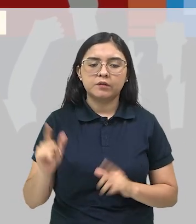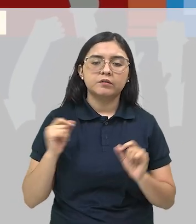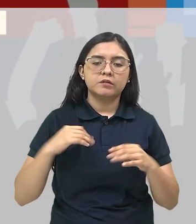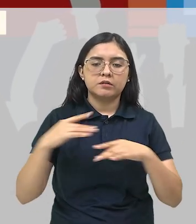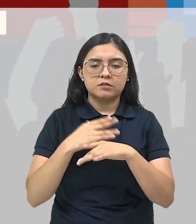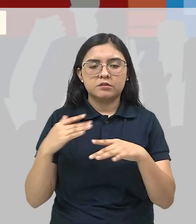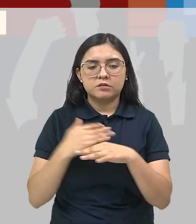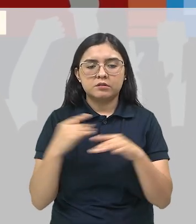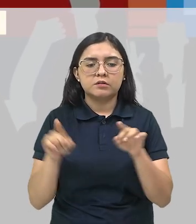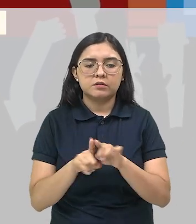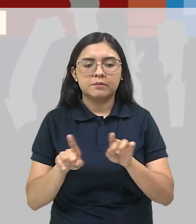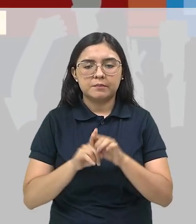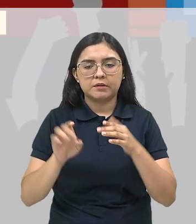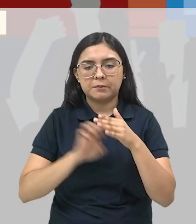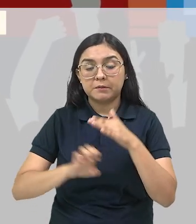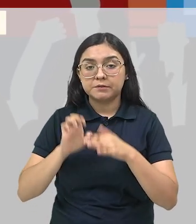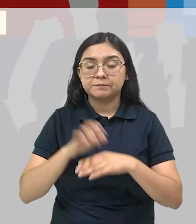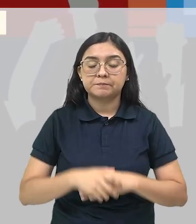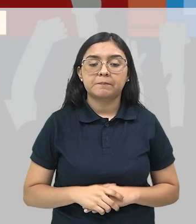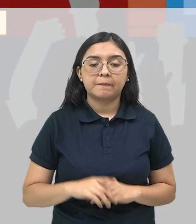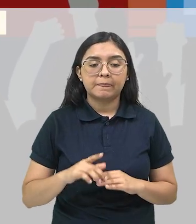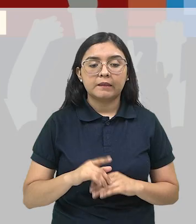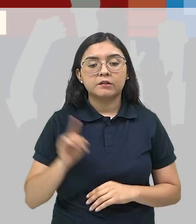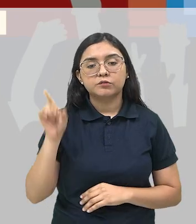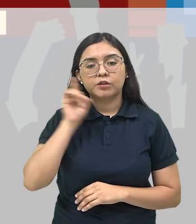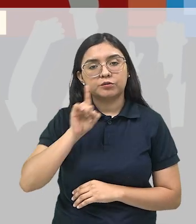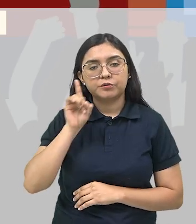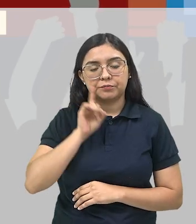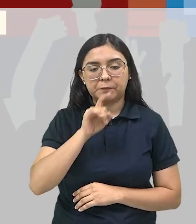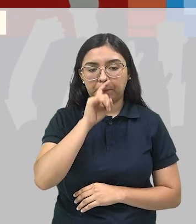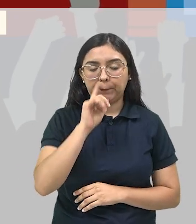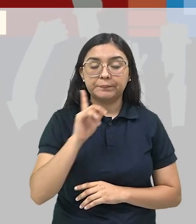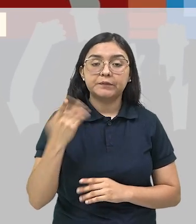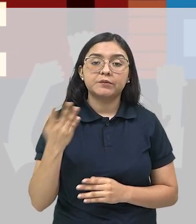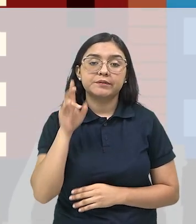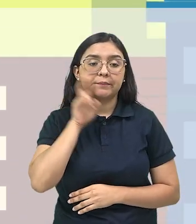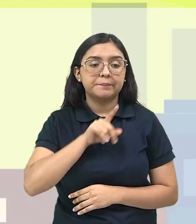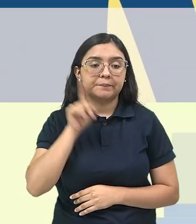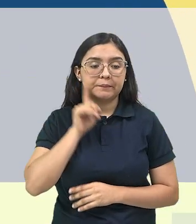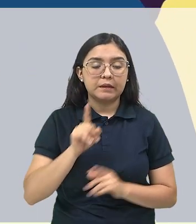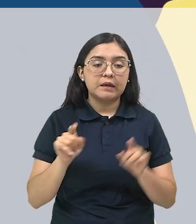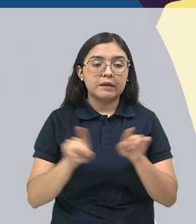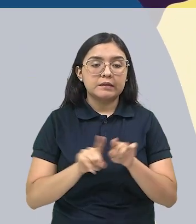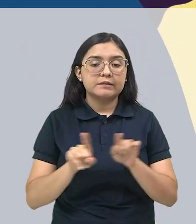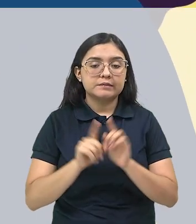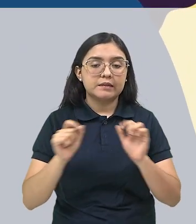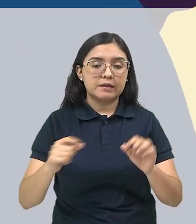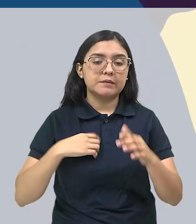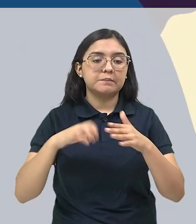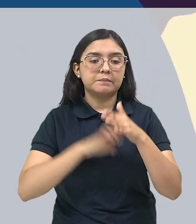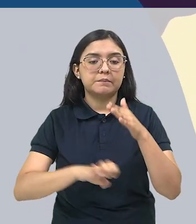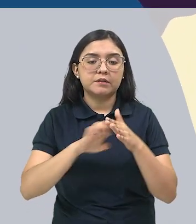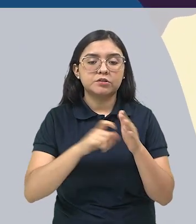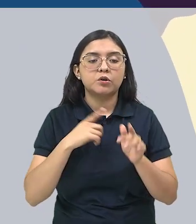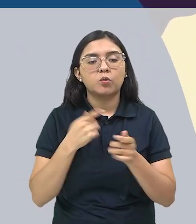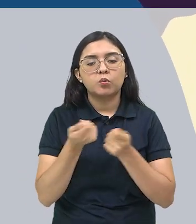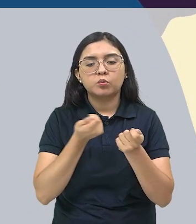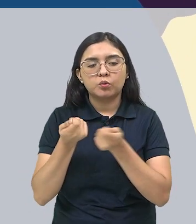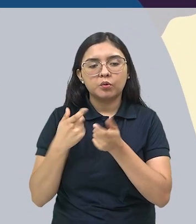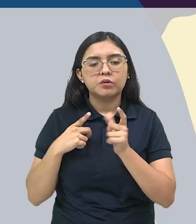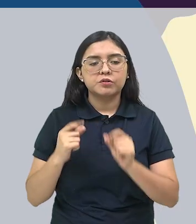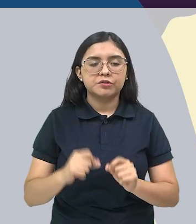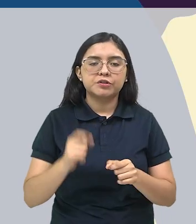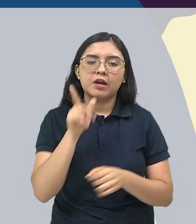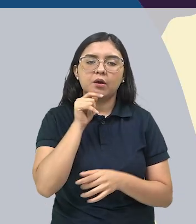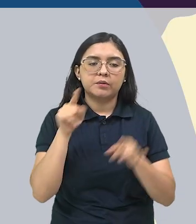e da multinacional Bechtel, dos Estados Unidos. Essa empresa estrangeira tinha ficado com o controle dos serviços